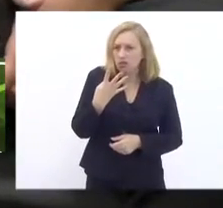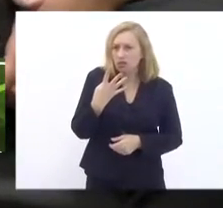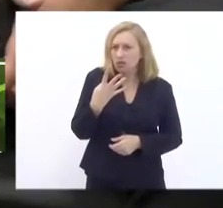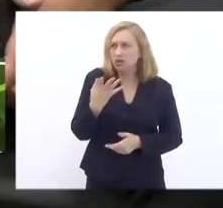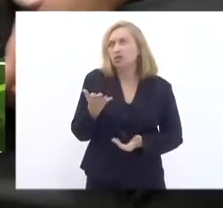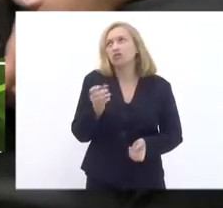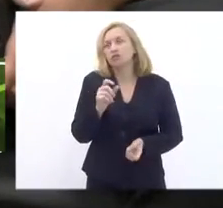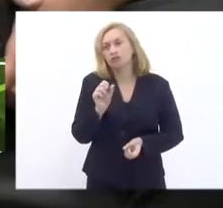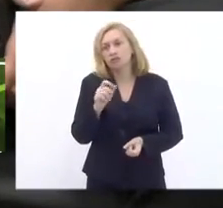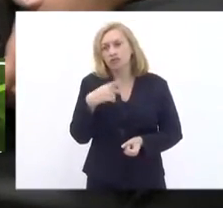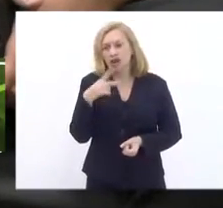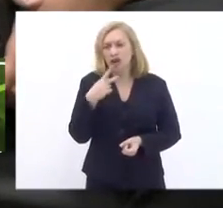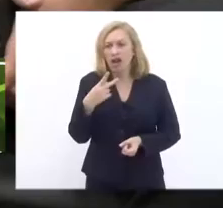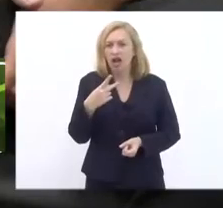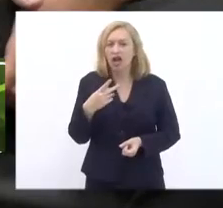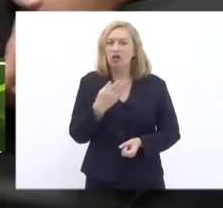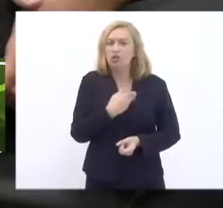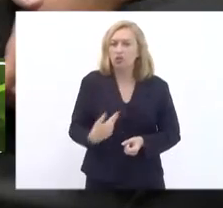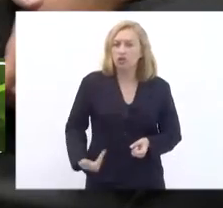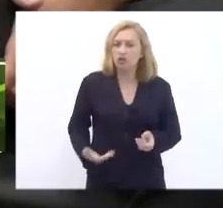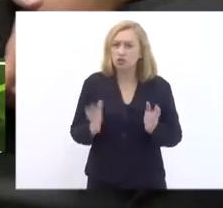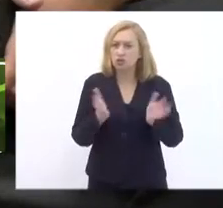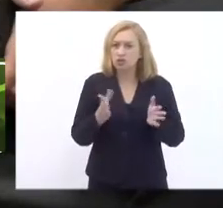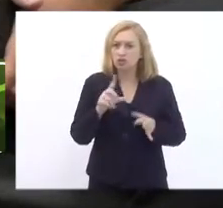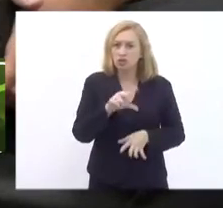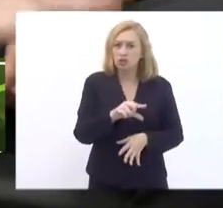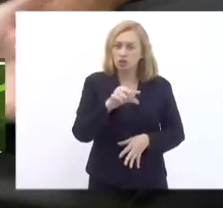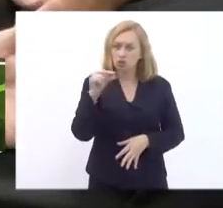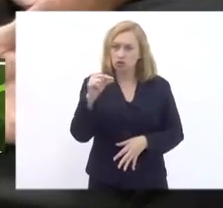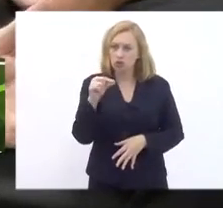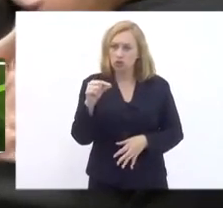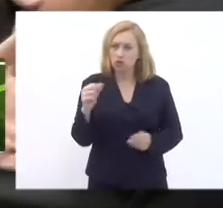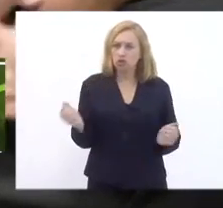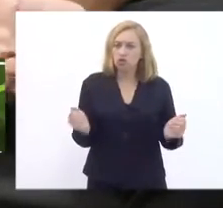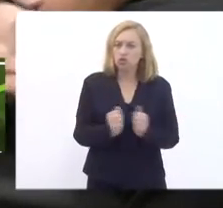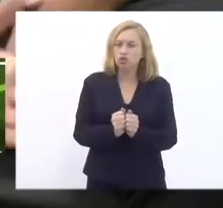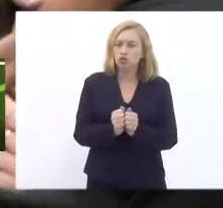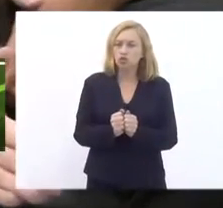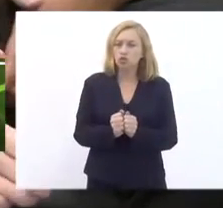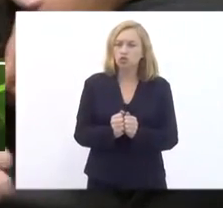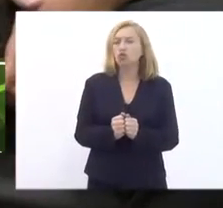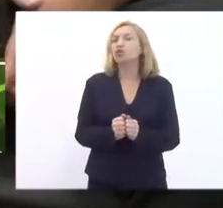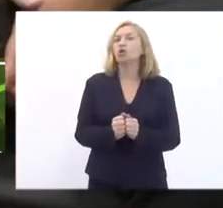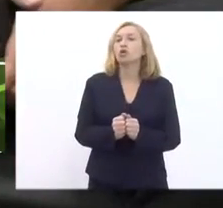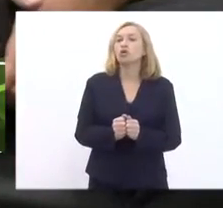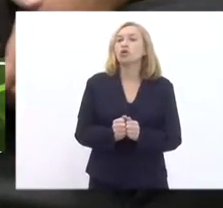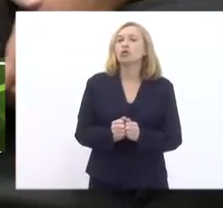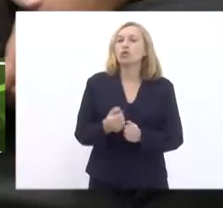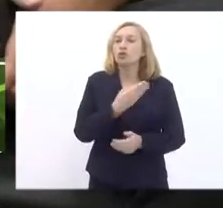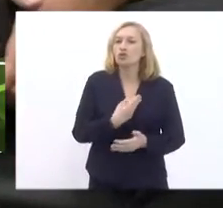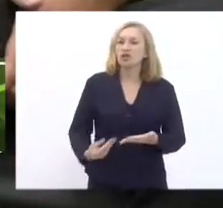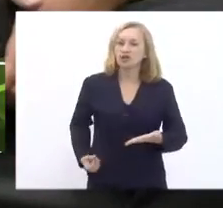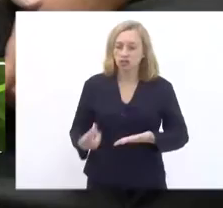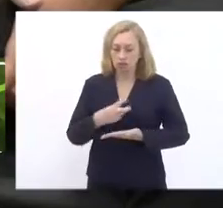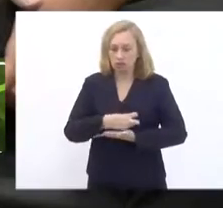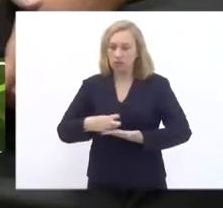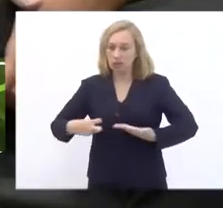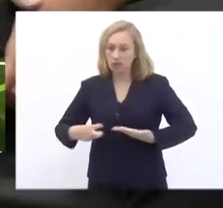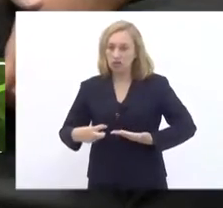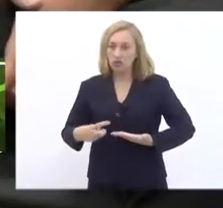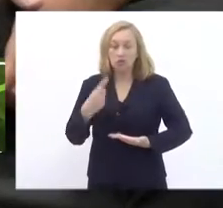vamos dizer que o atual governador foi eleito com um governador que foi impeachmentado, também não vejo